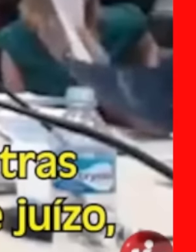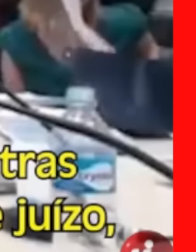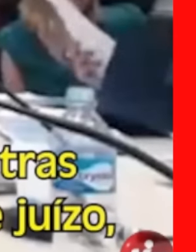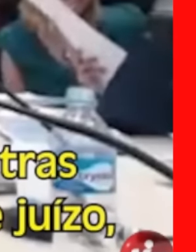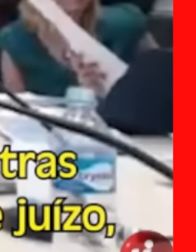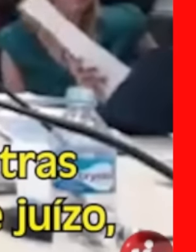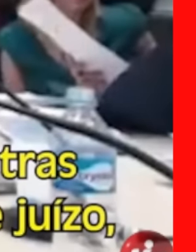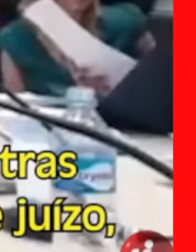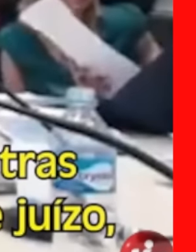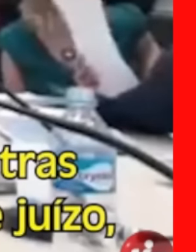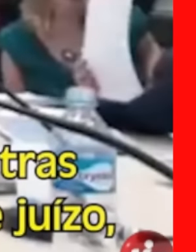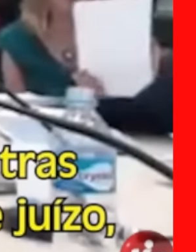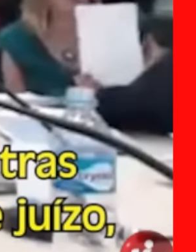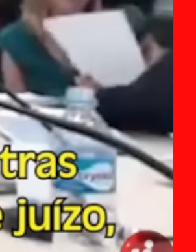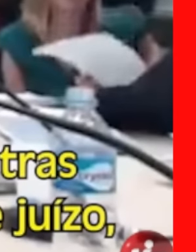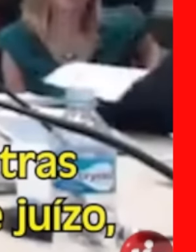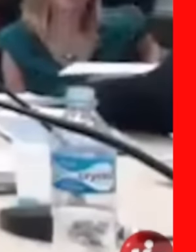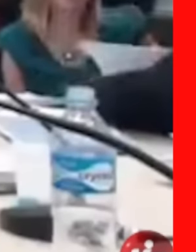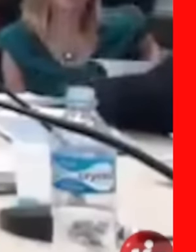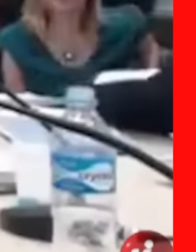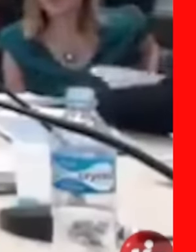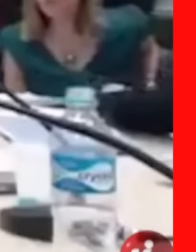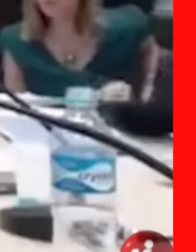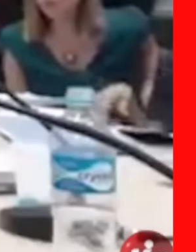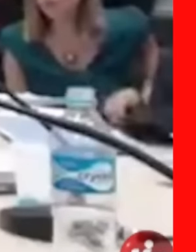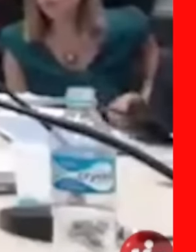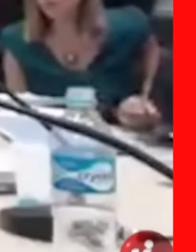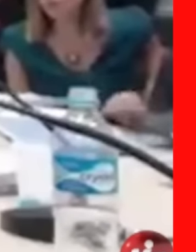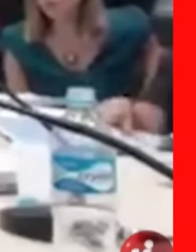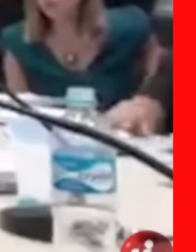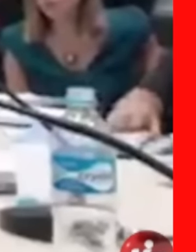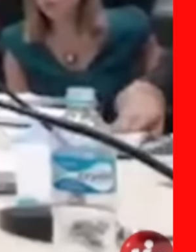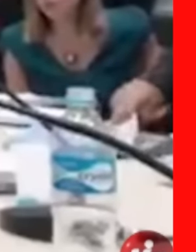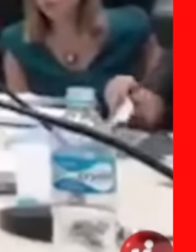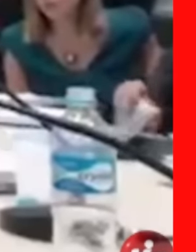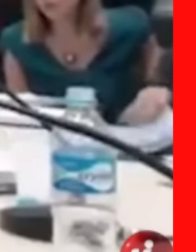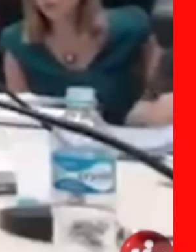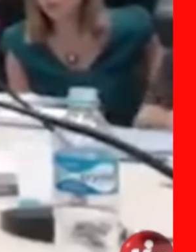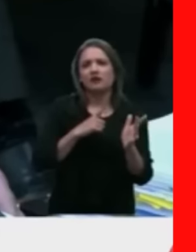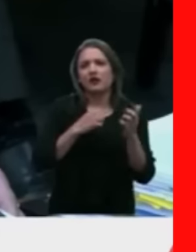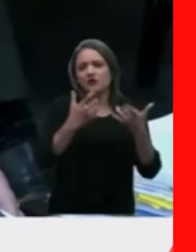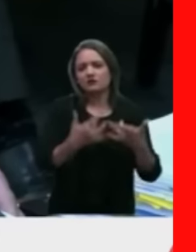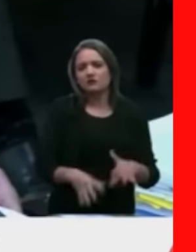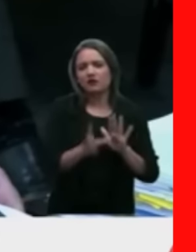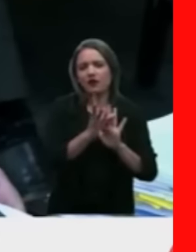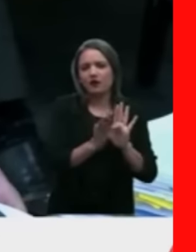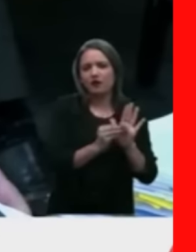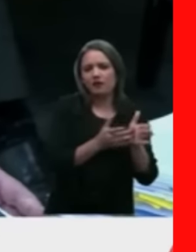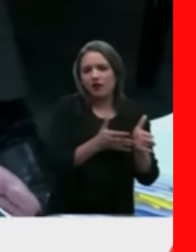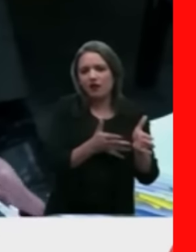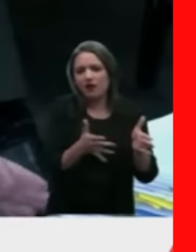senhor falou nas outras duas vezes que o senhor foi ouvido perante esse juiz que o senhor queira corrigir ou reformular a resposta? Se